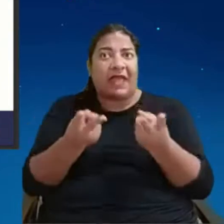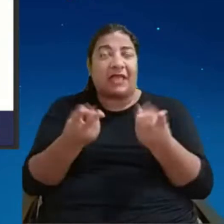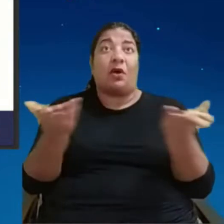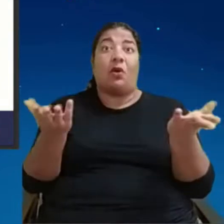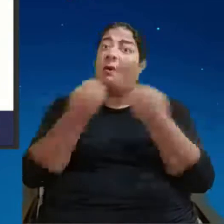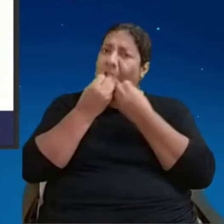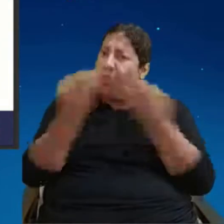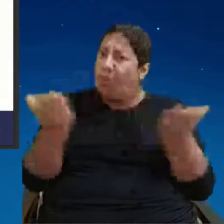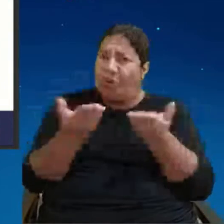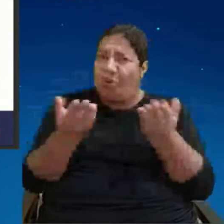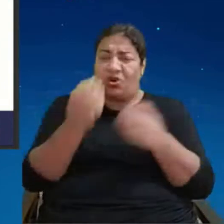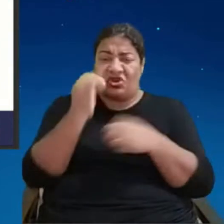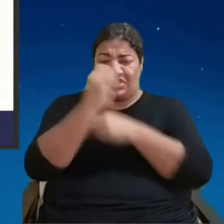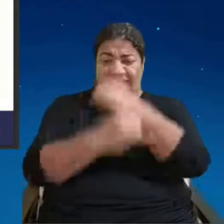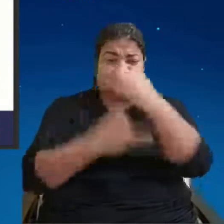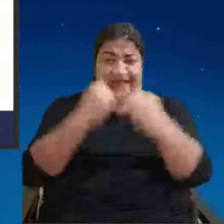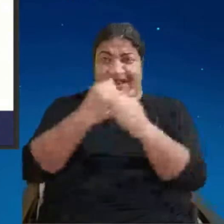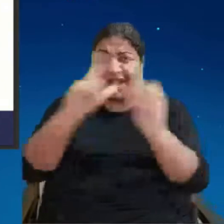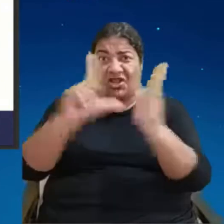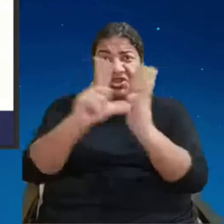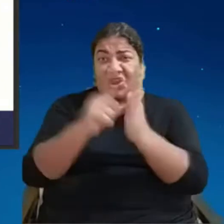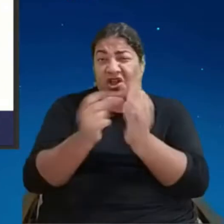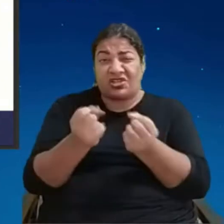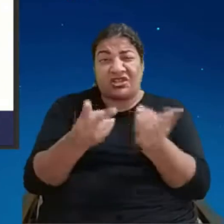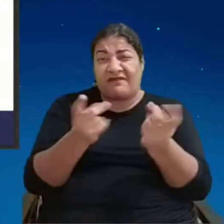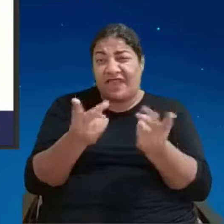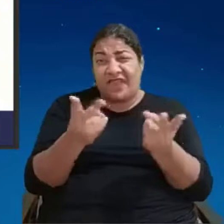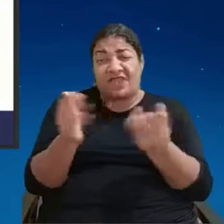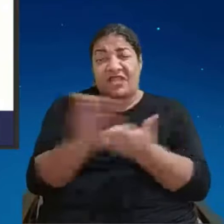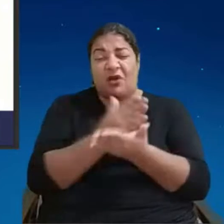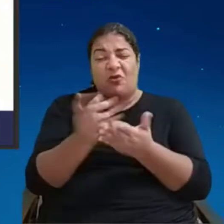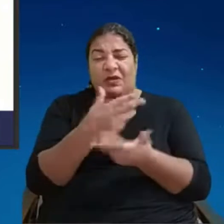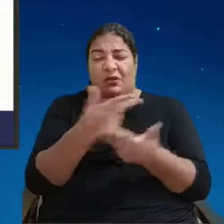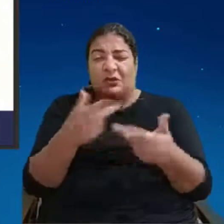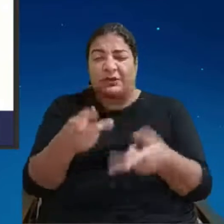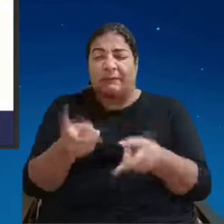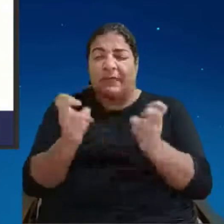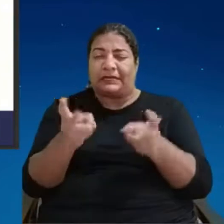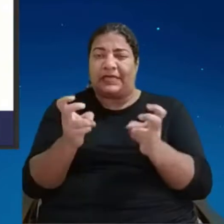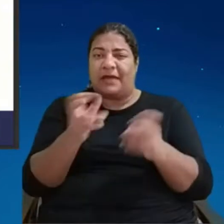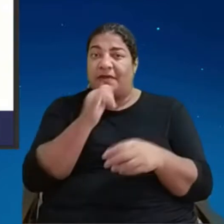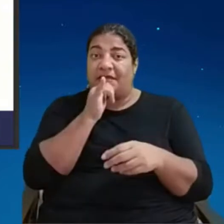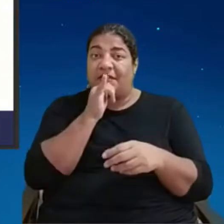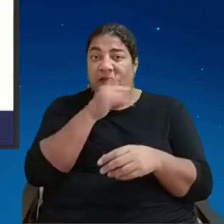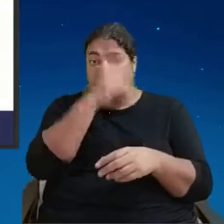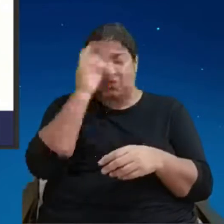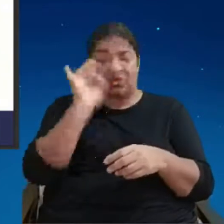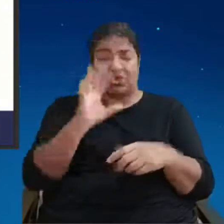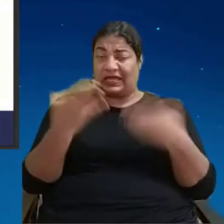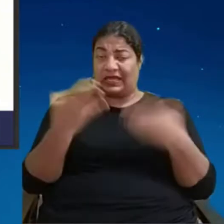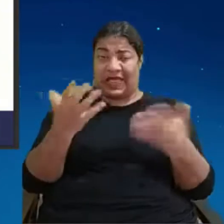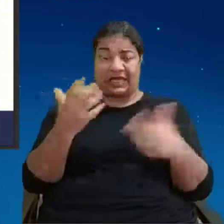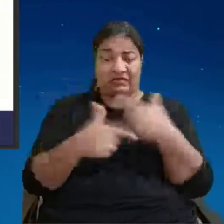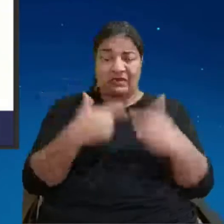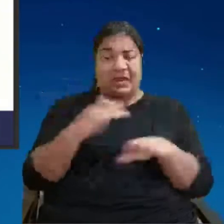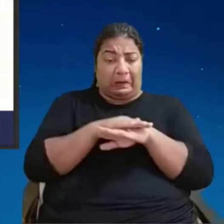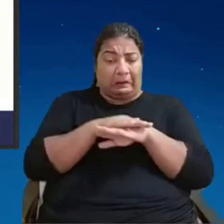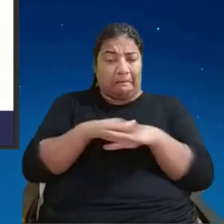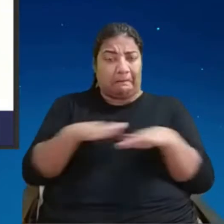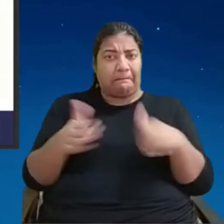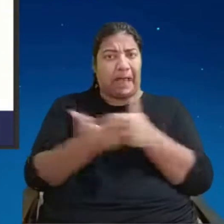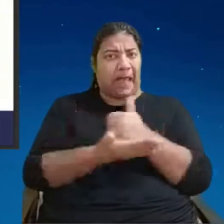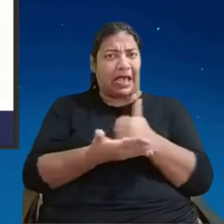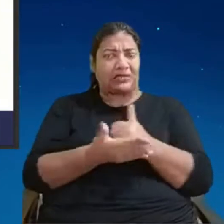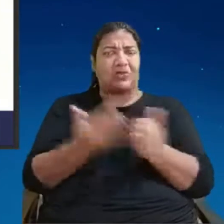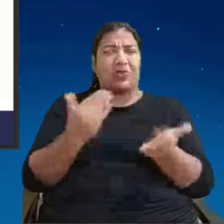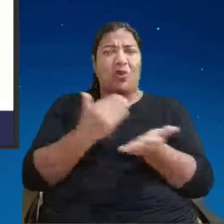muitos sintomas que são silenciosos, né? Como o Resignation, por exemplo, que foi um movimento que começou no TikTok. Então, assim, a gente